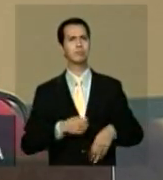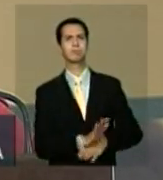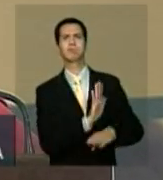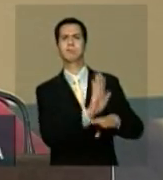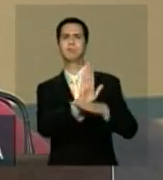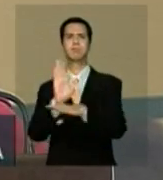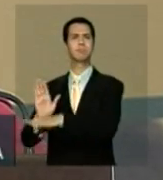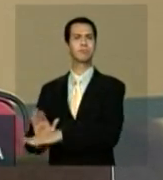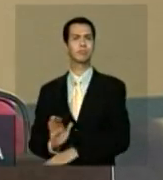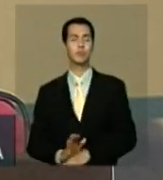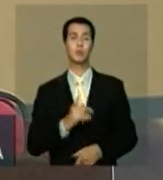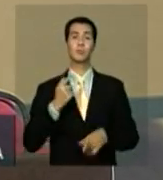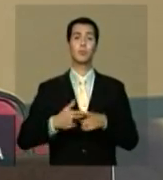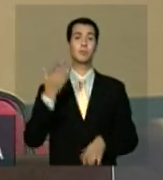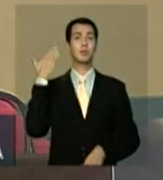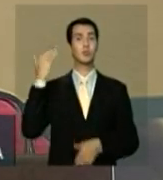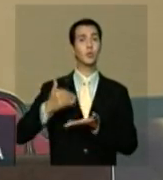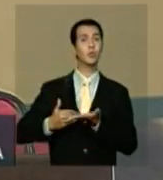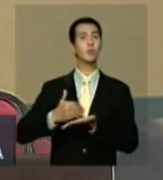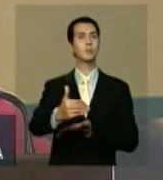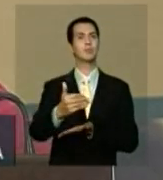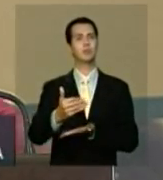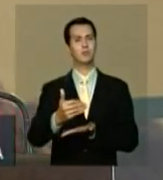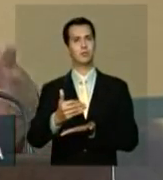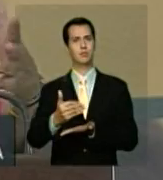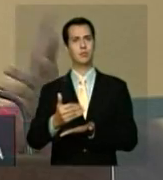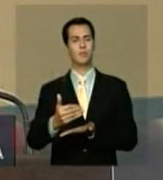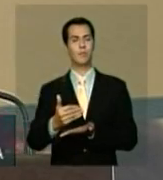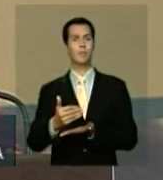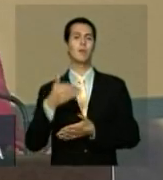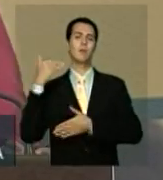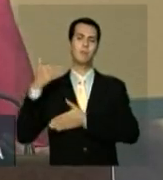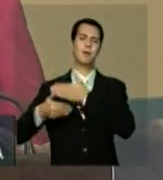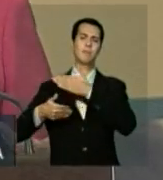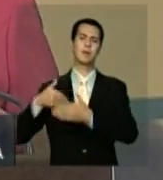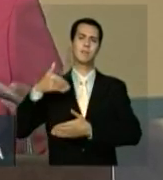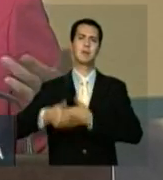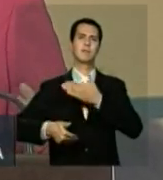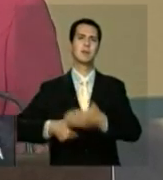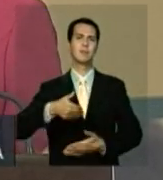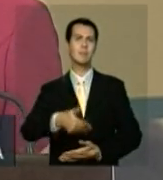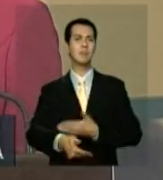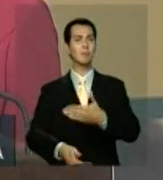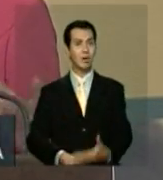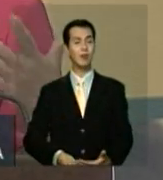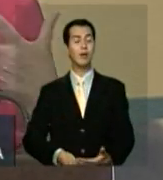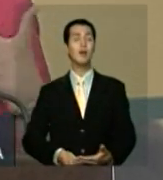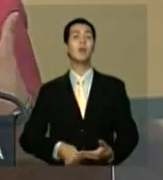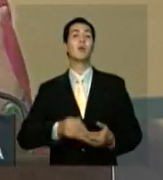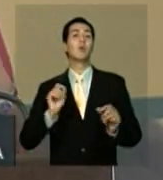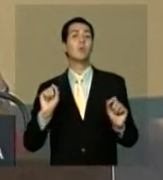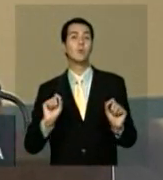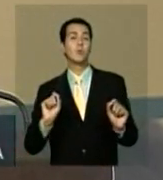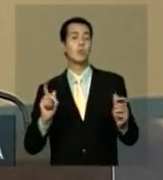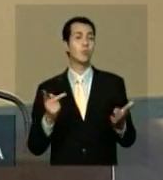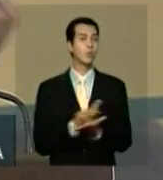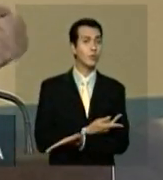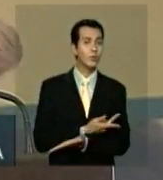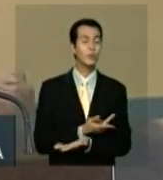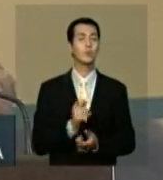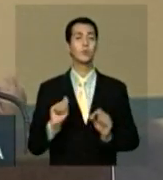estávamos no início de um processo esse processo se desenvolveu e criou ele